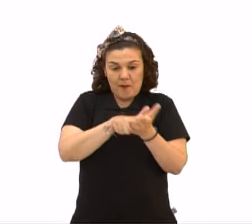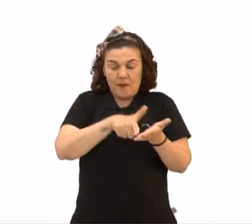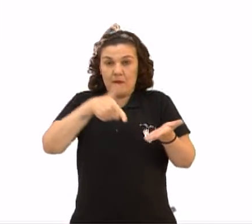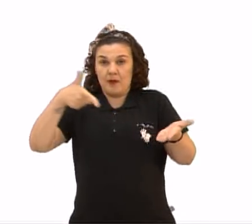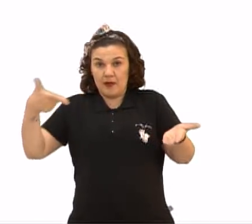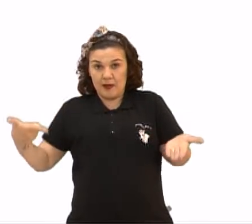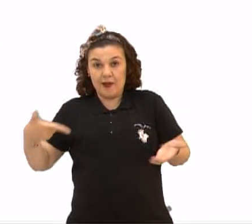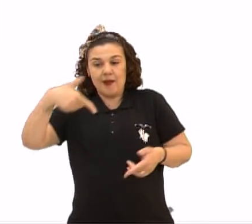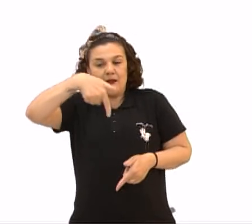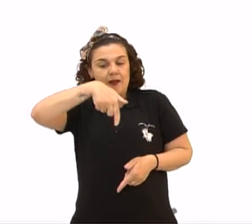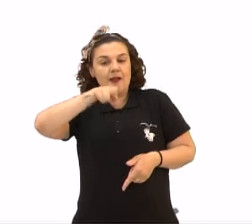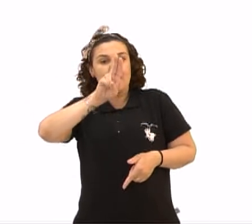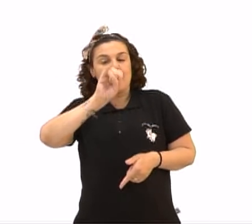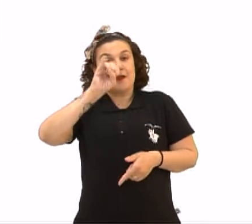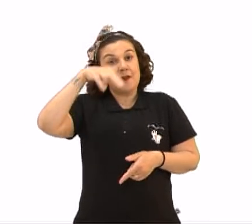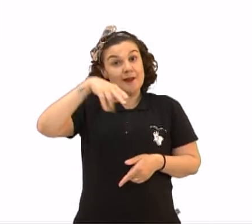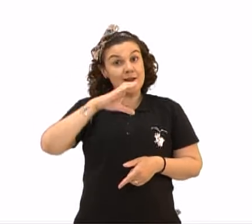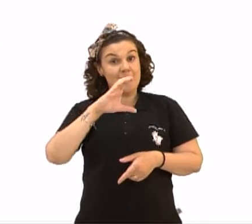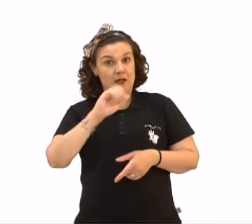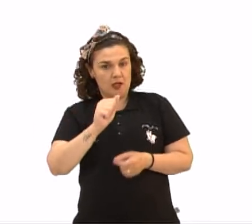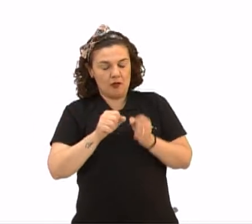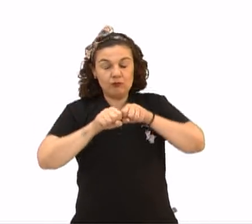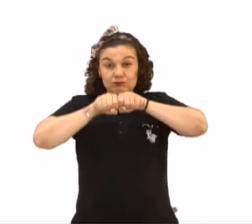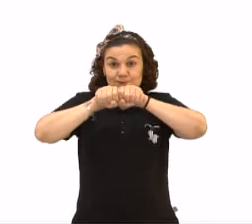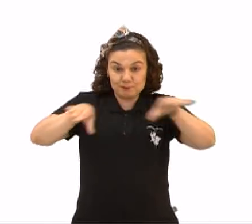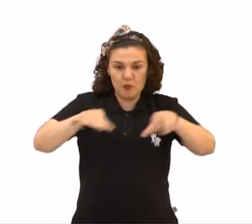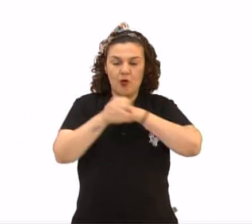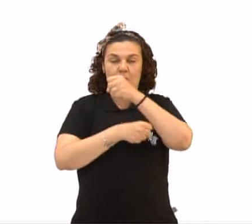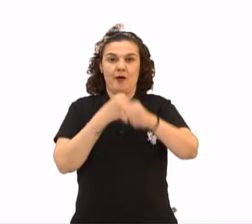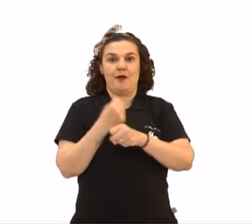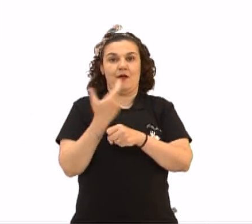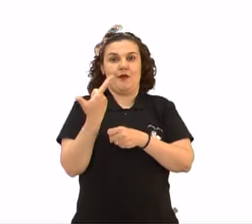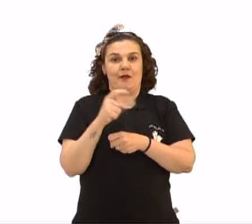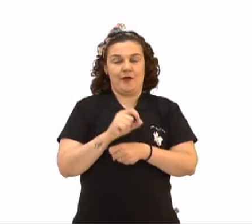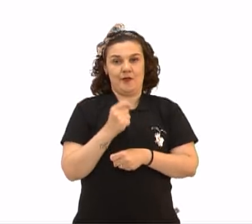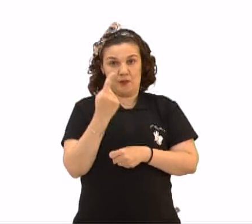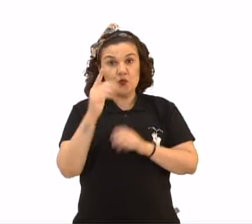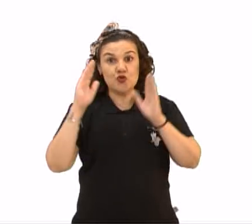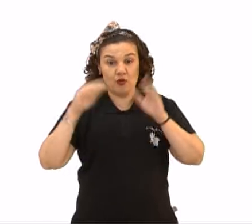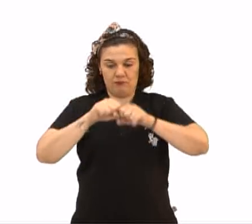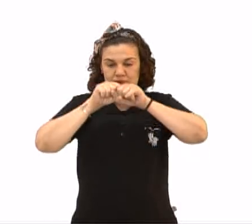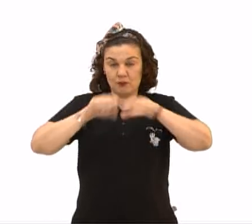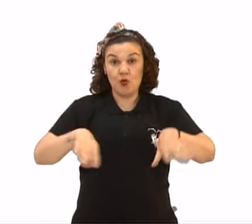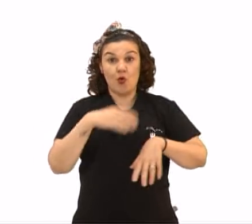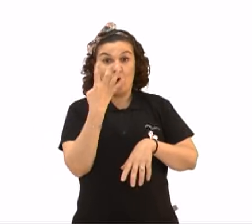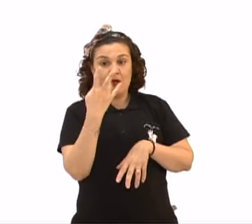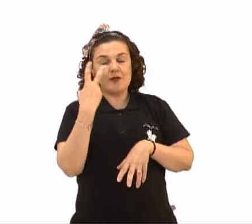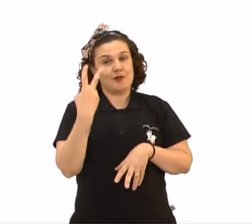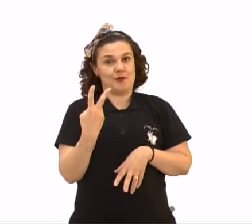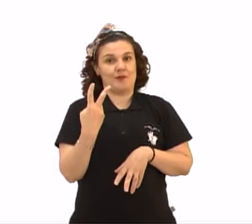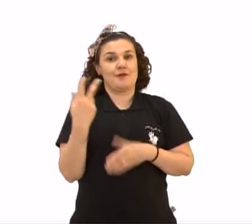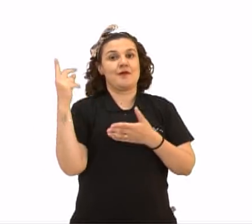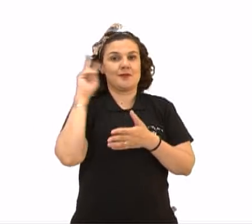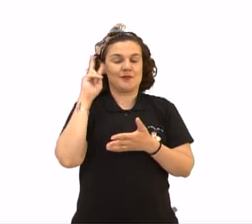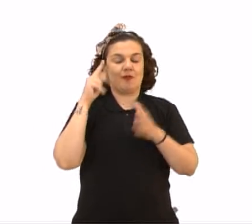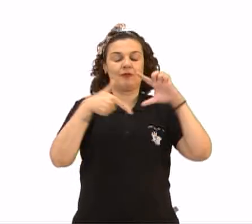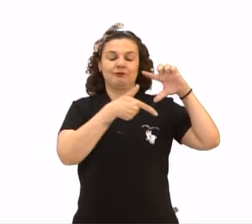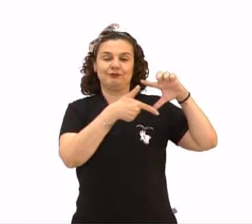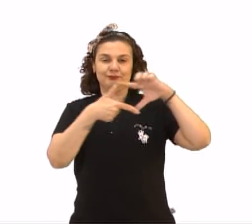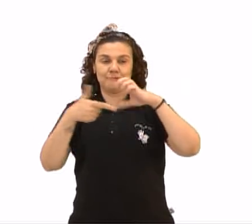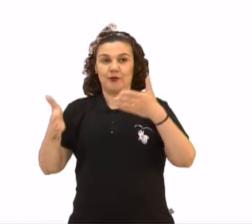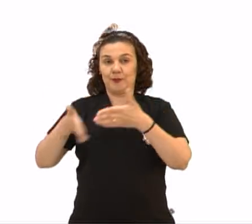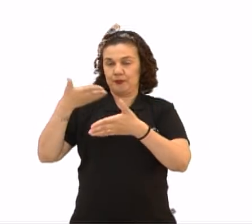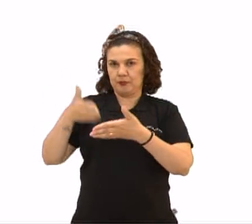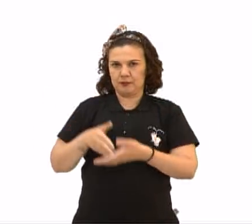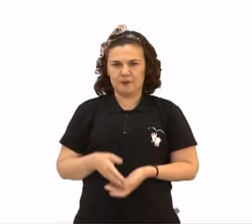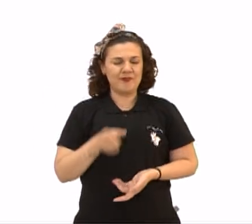chamava Kika, eu publiquei em 2001 e de lá pra cá eu já participei de 42 revistas em quadrinhos. Olha aí, legal. Esse material aqui é todo seu